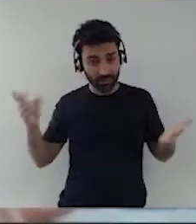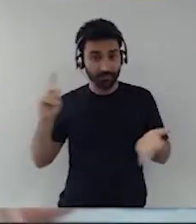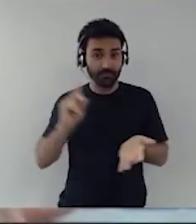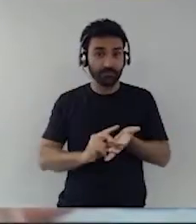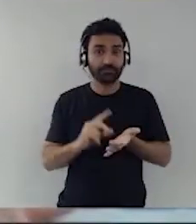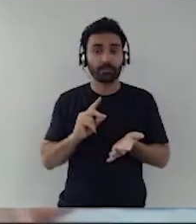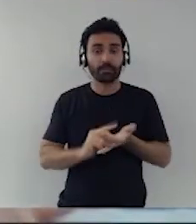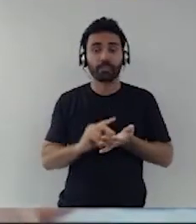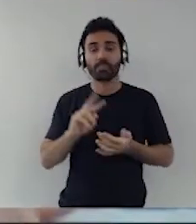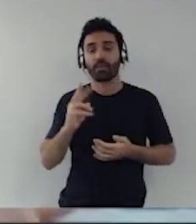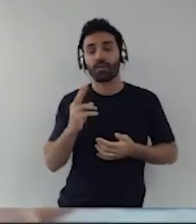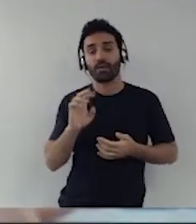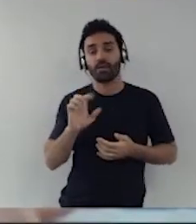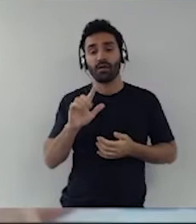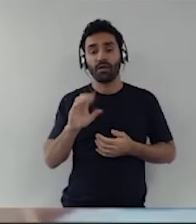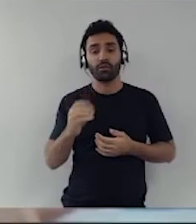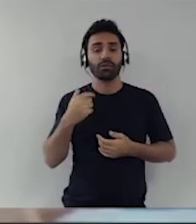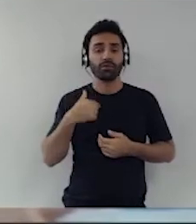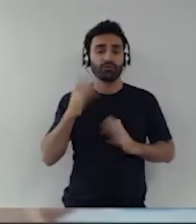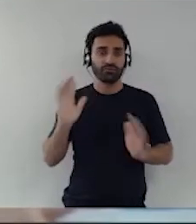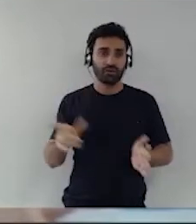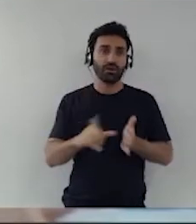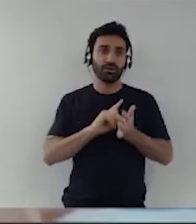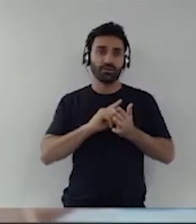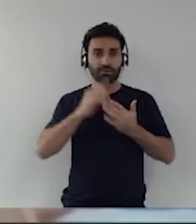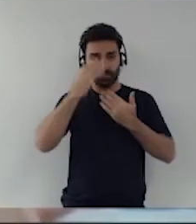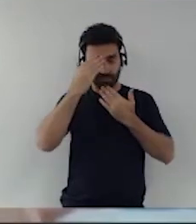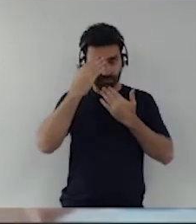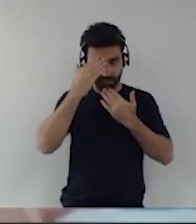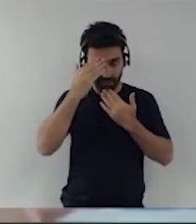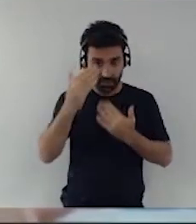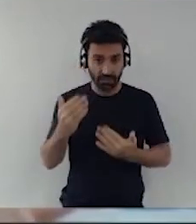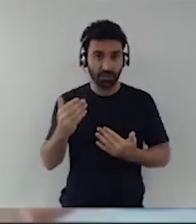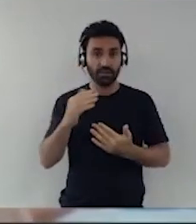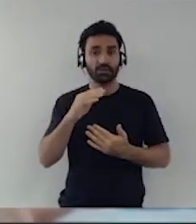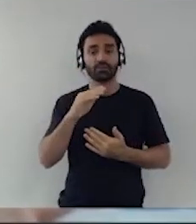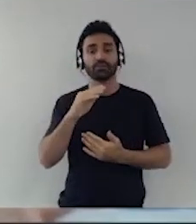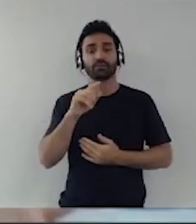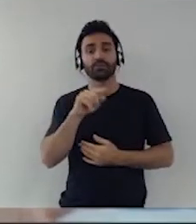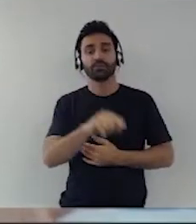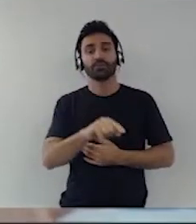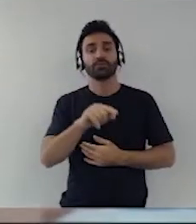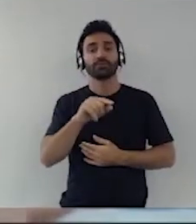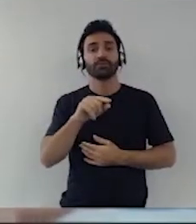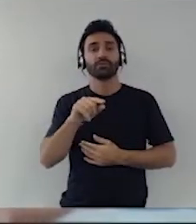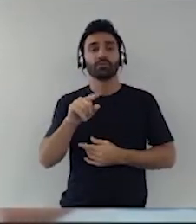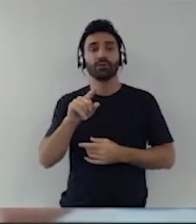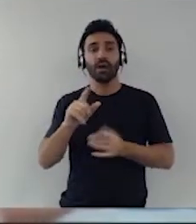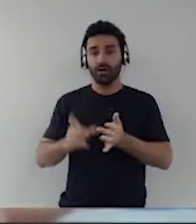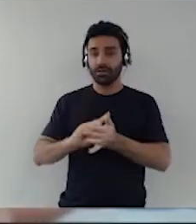imensamente, Hélio. Eu tinha feito um agradecimento antes de você chegar ao ar,